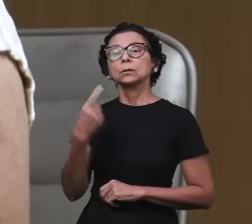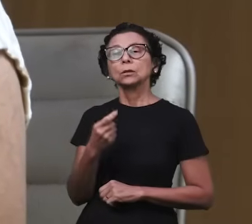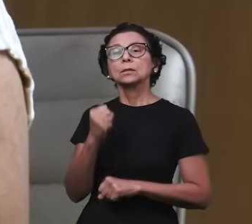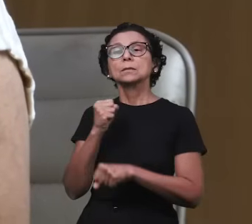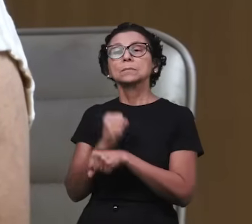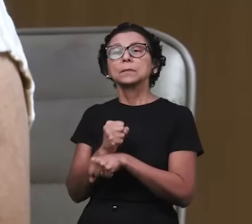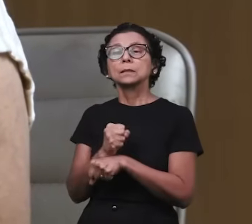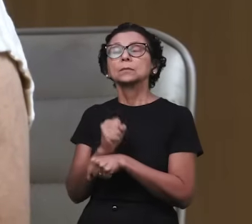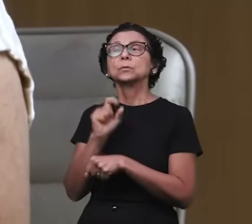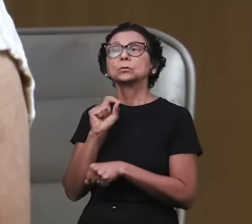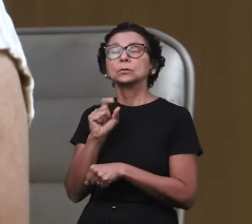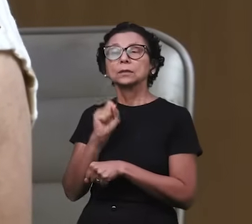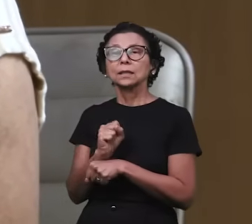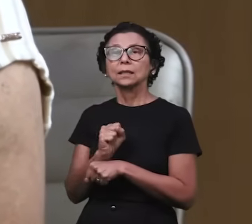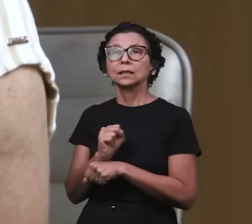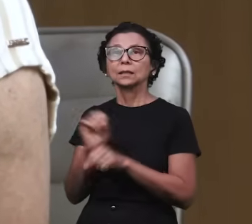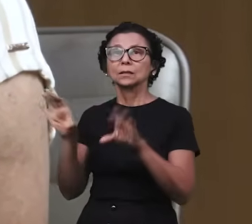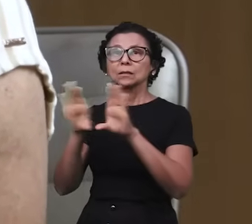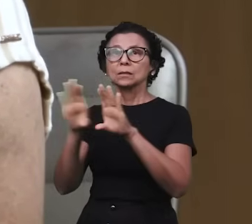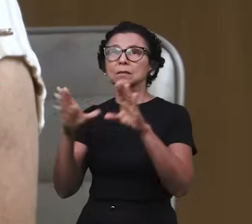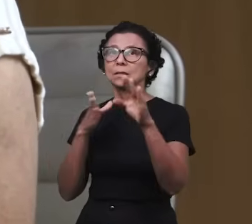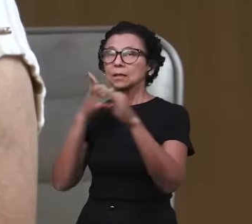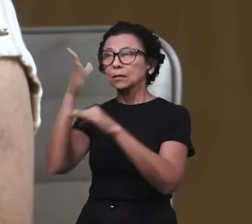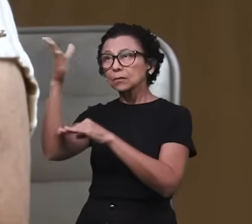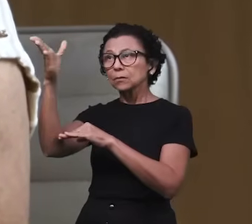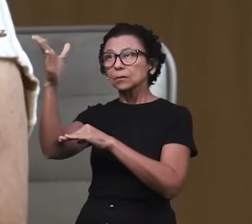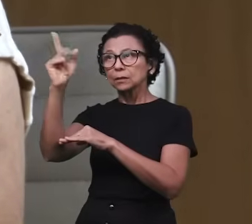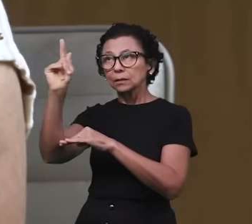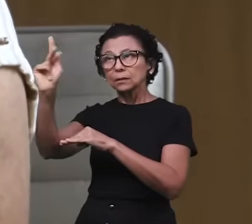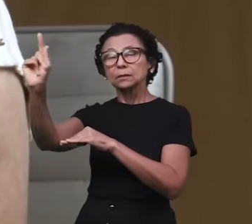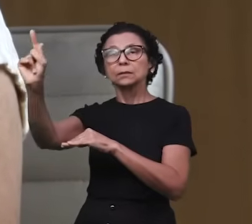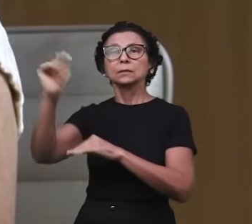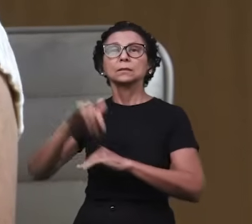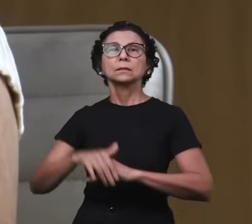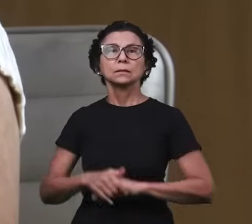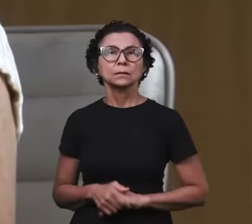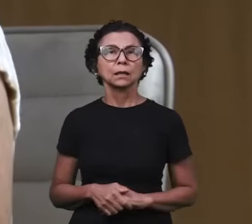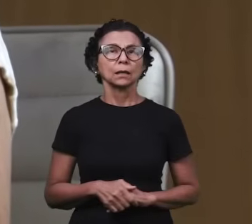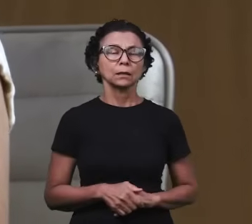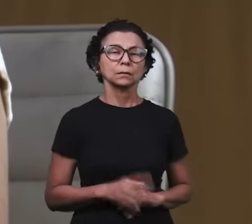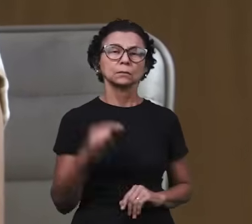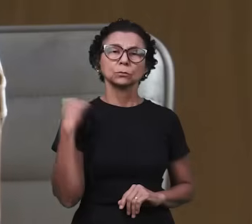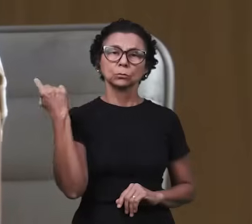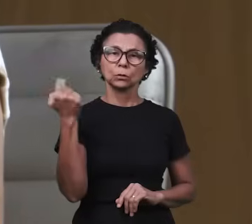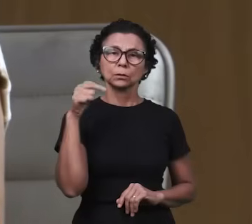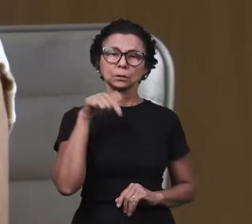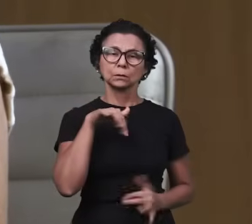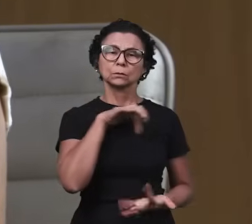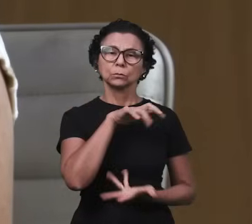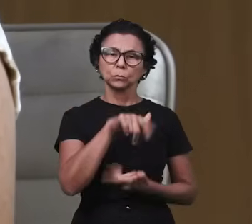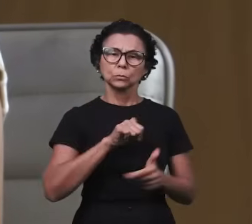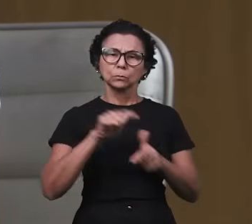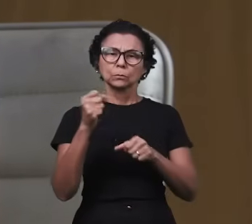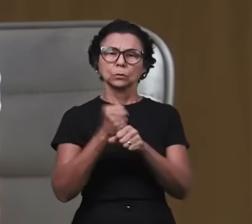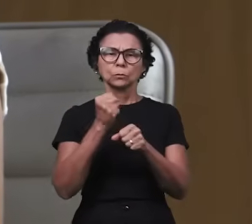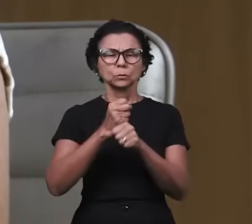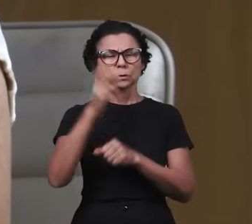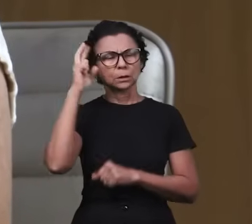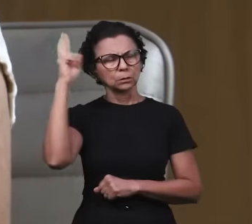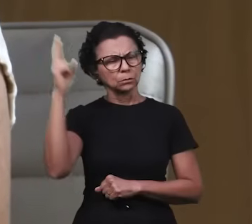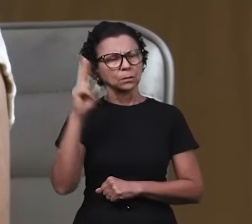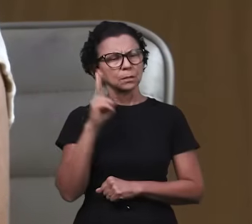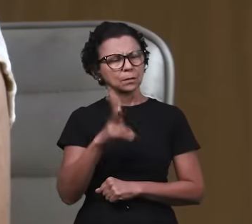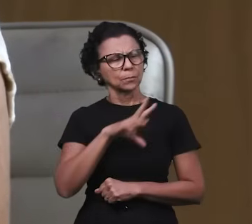do Senhor por nós. Devido à nossa caminhada, realizando a obra do Senhor com muito amor e passando para os